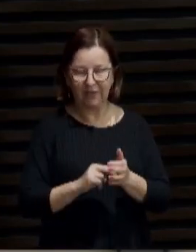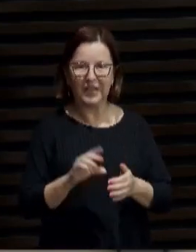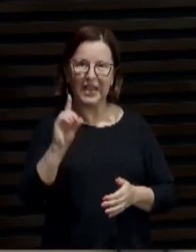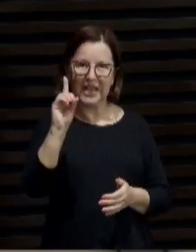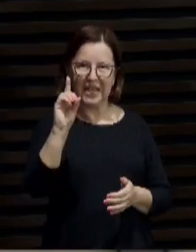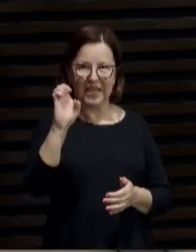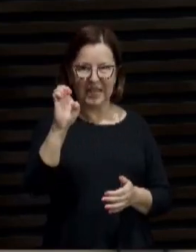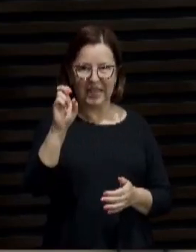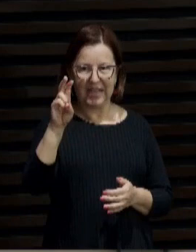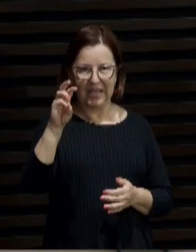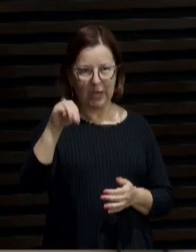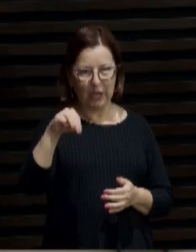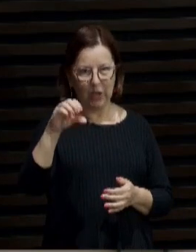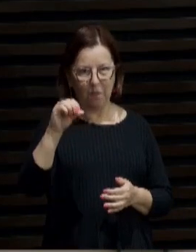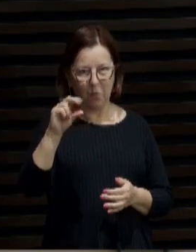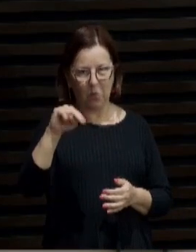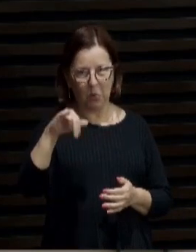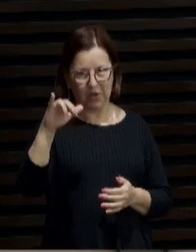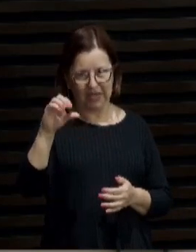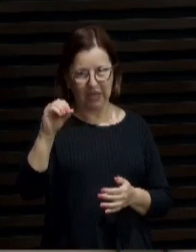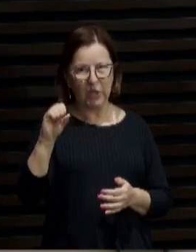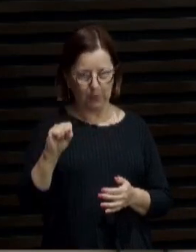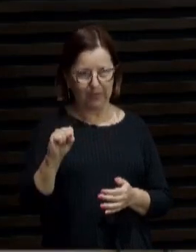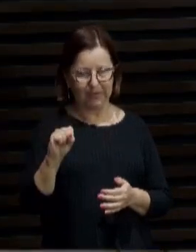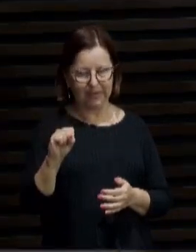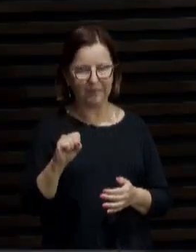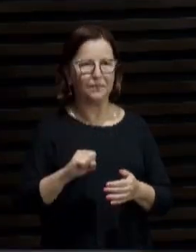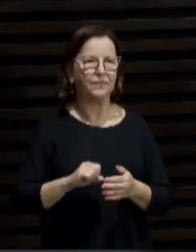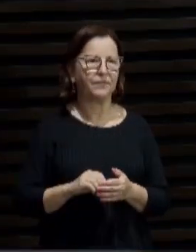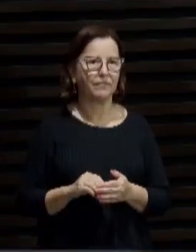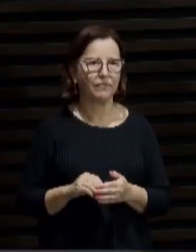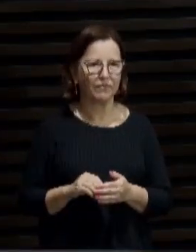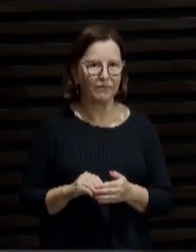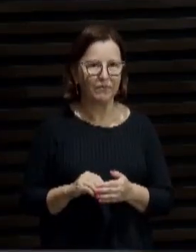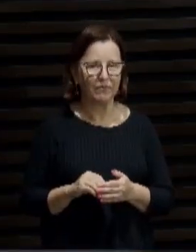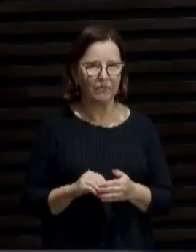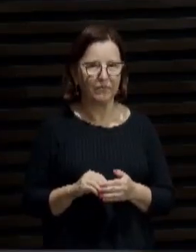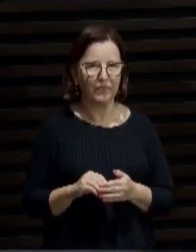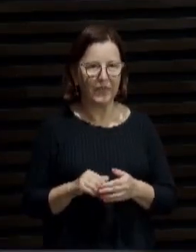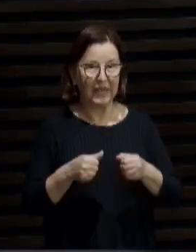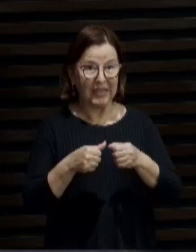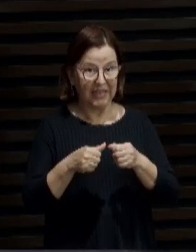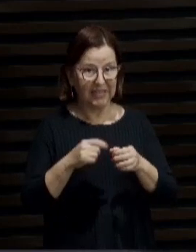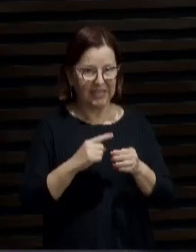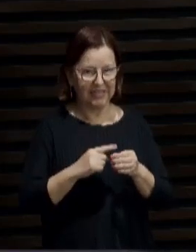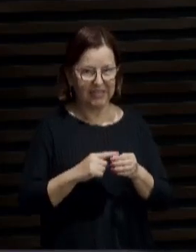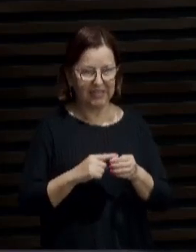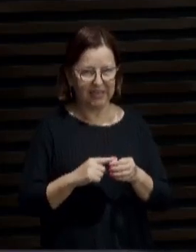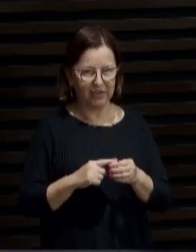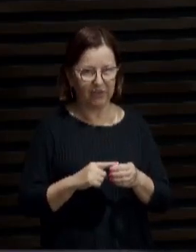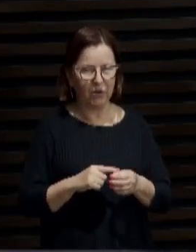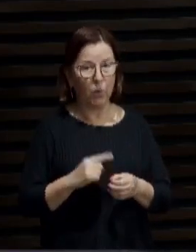outro Deus bem conhecido, que tem a sua origem na cidade de Pérgamo, se chama